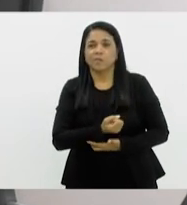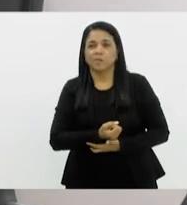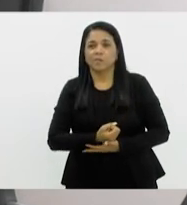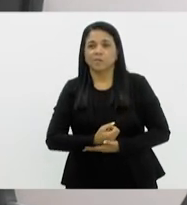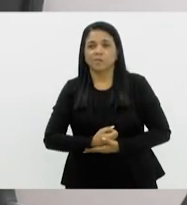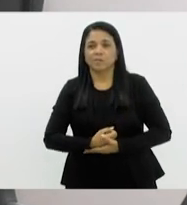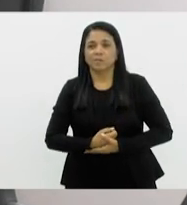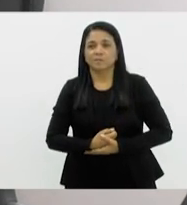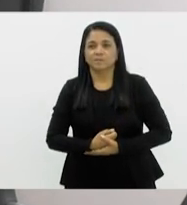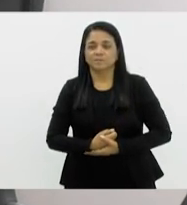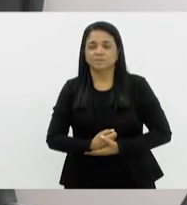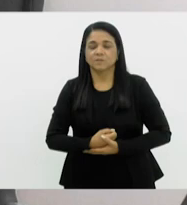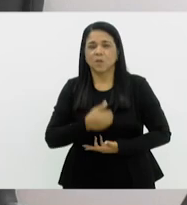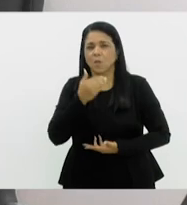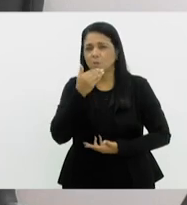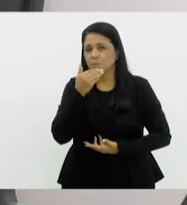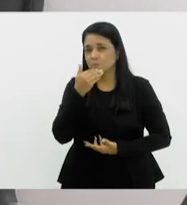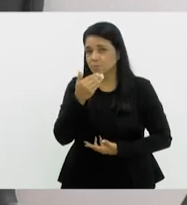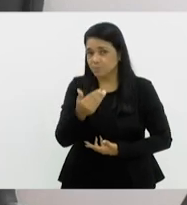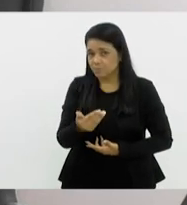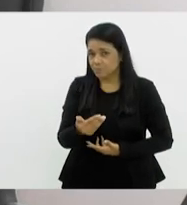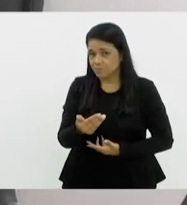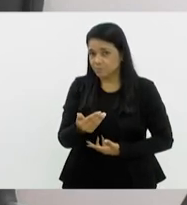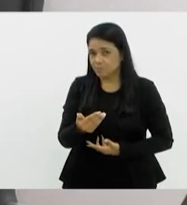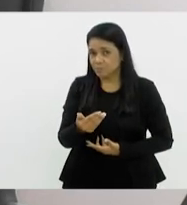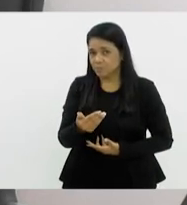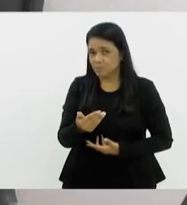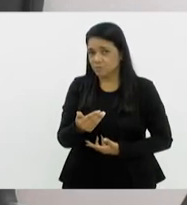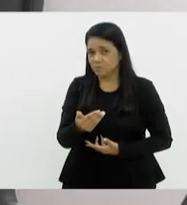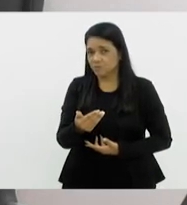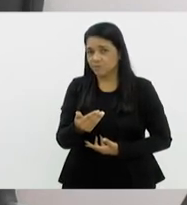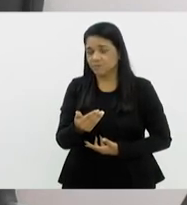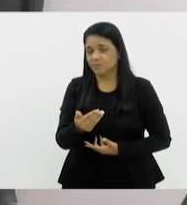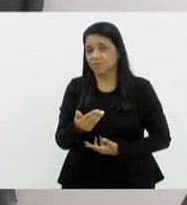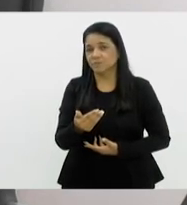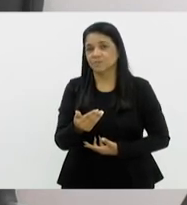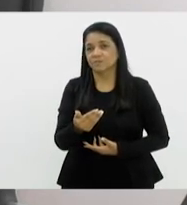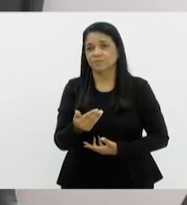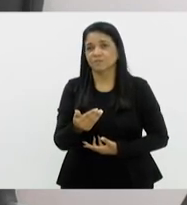Eu queria... Há um pedido aqui da gente...